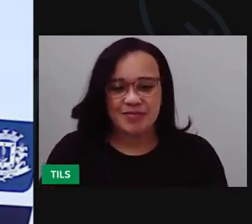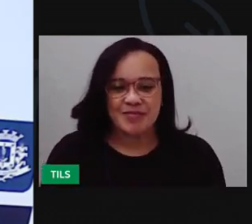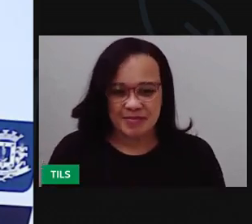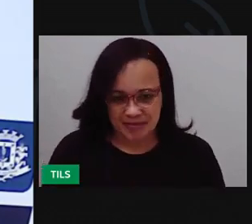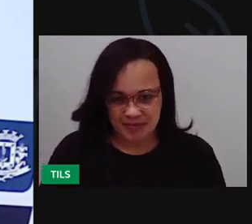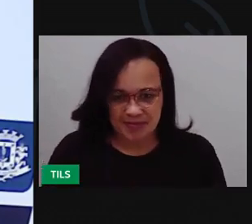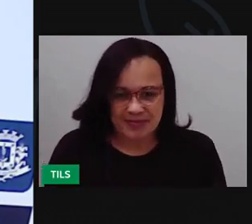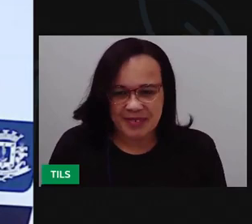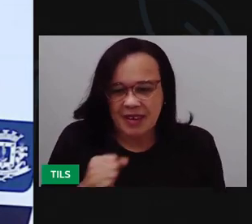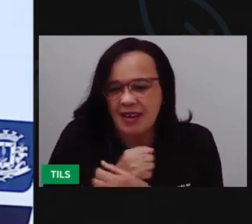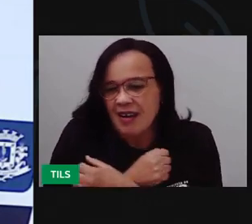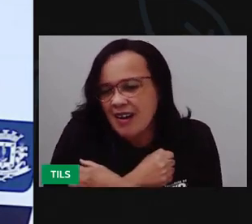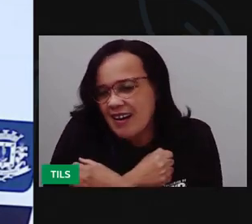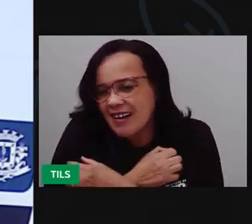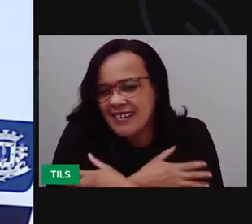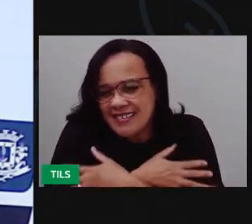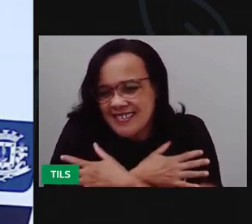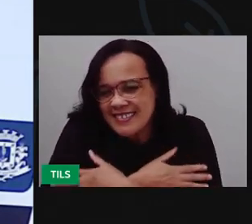para aquecer